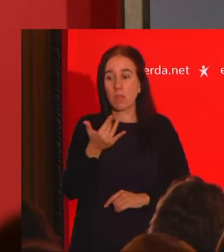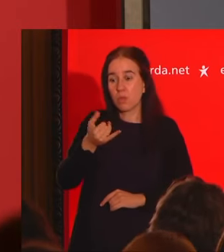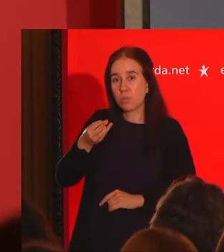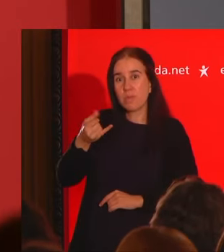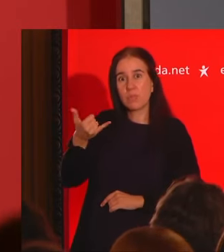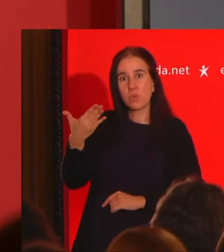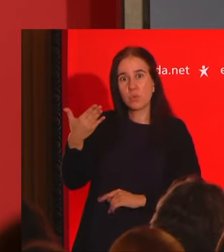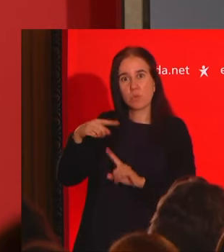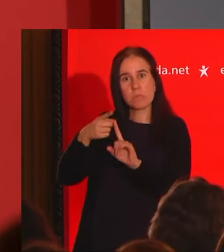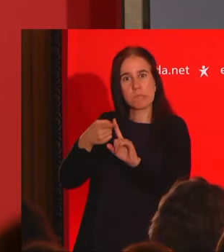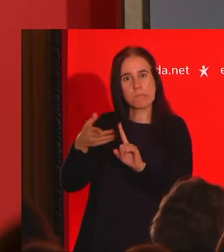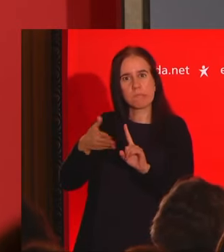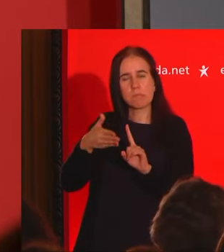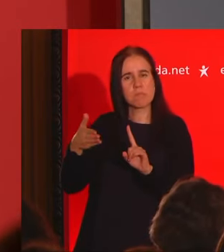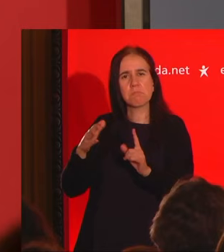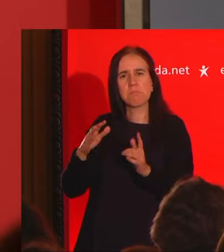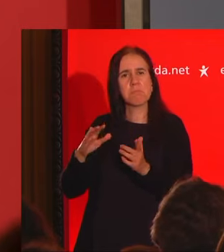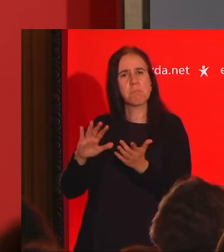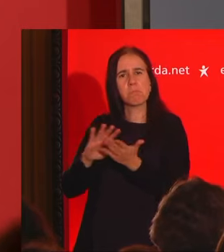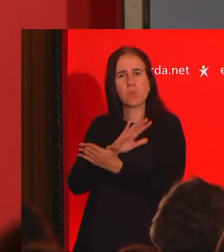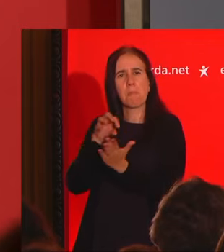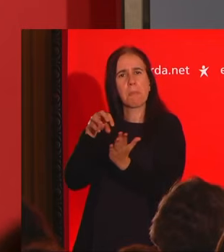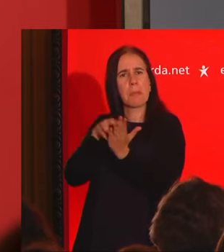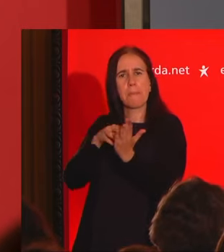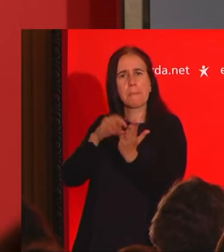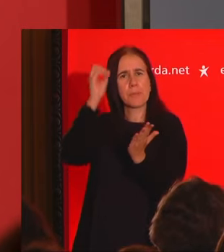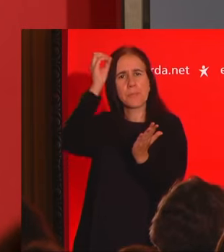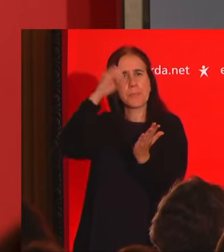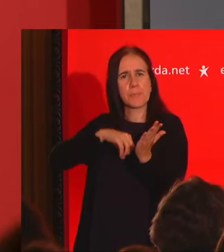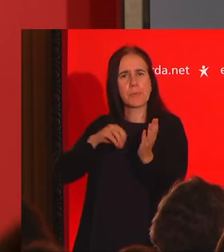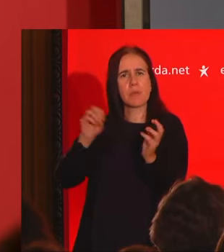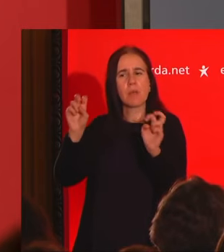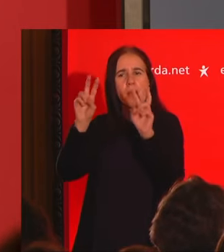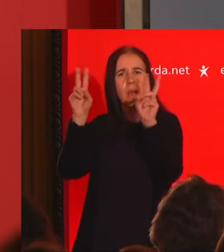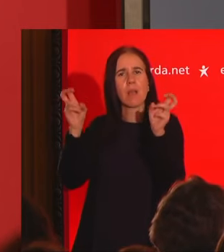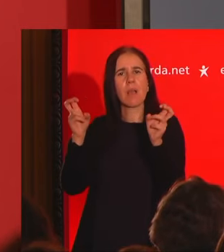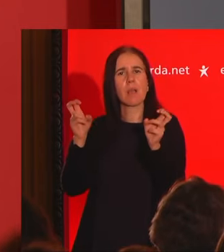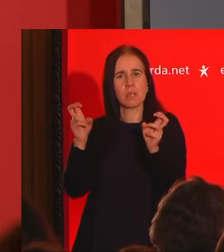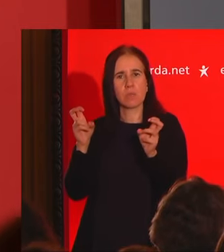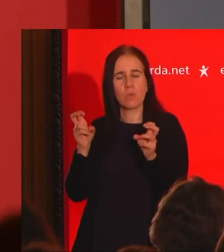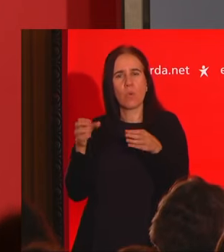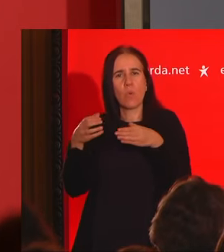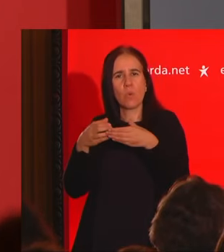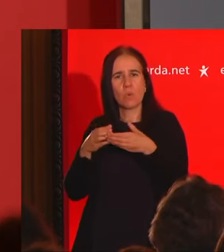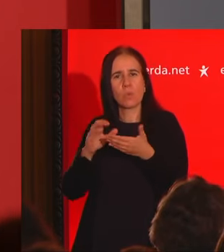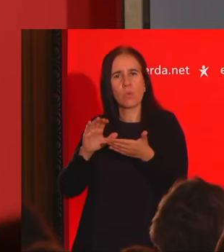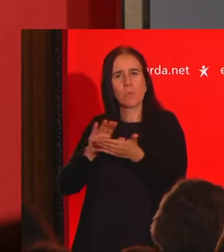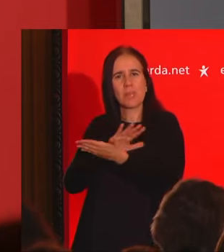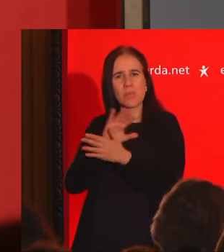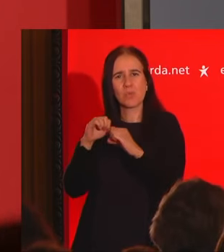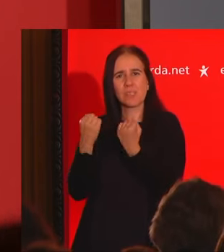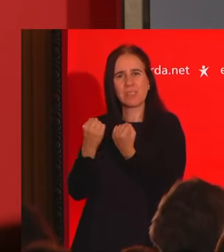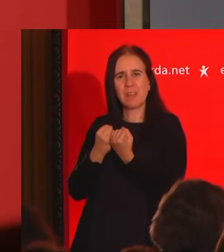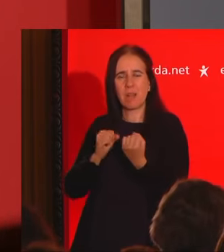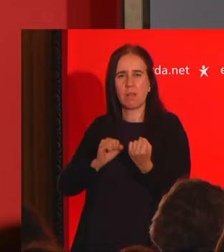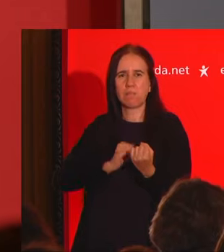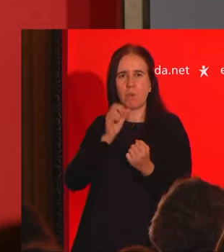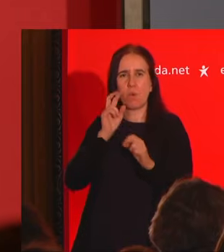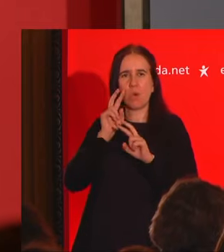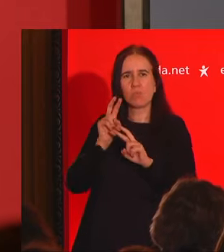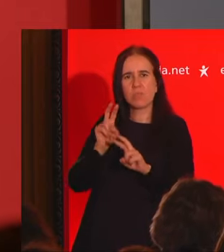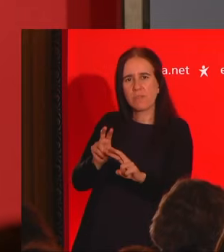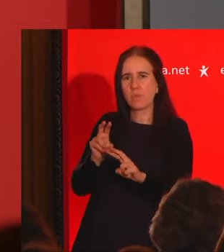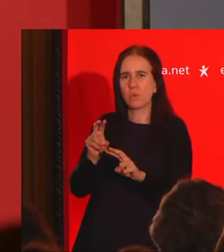2021, não chegou à capa de nenhum jornal o caso dos donos de grupos de comunicação social, Observador, Correio da